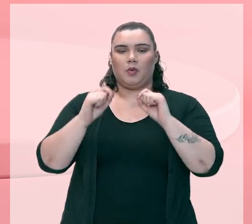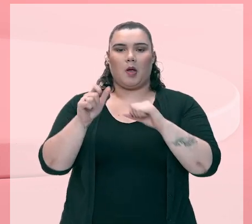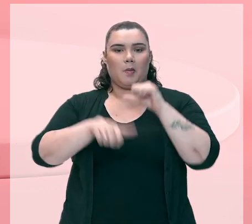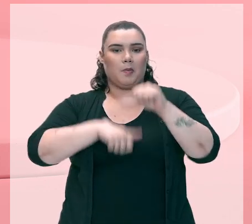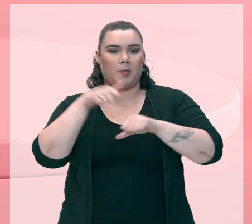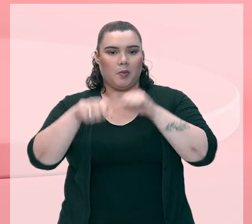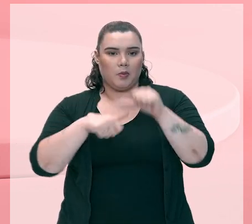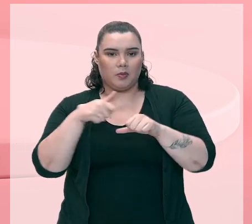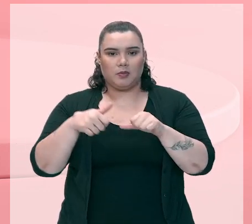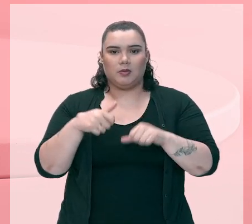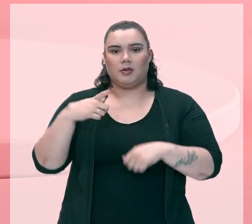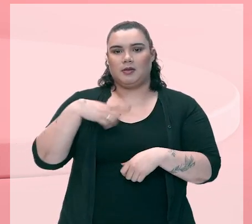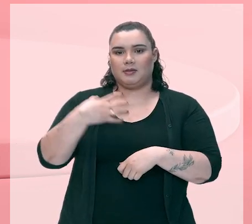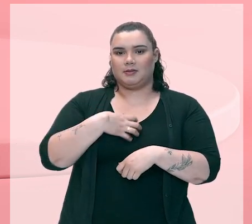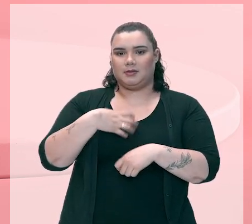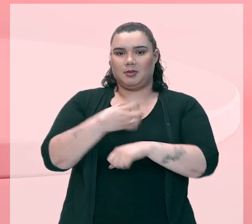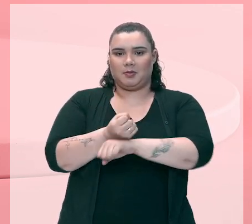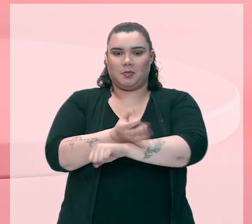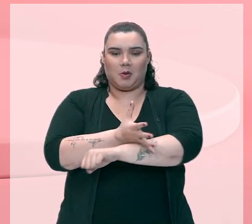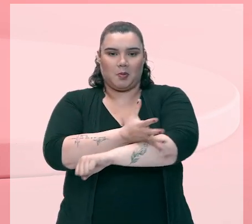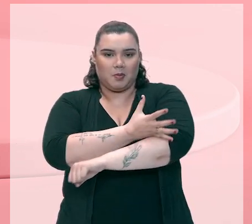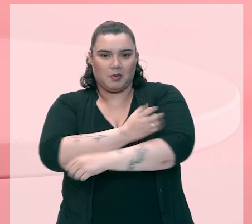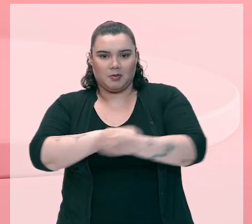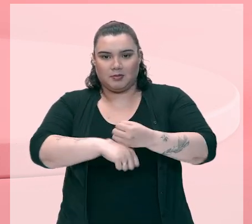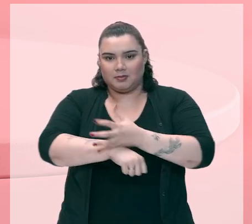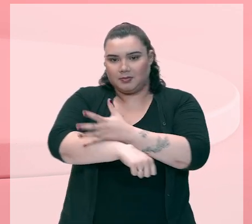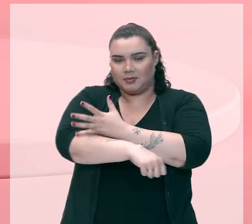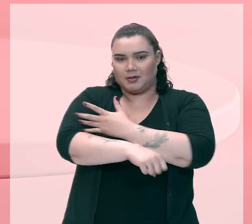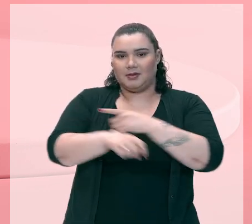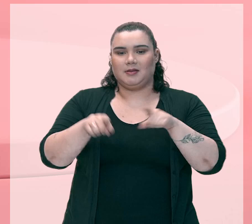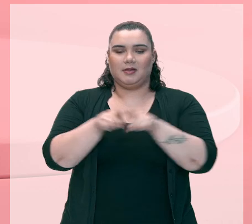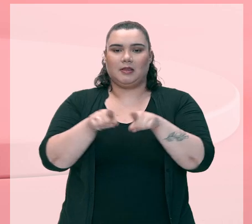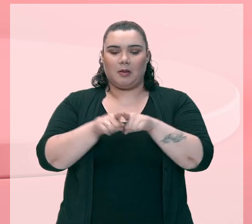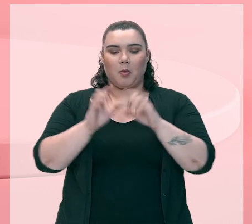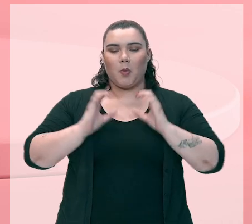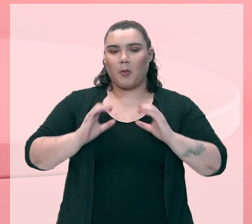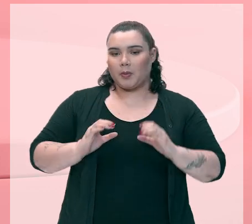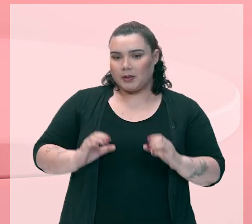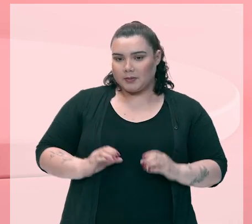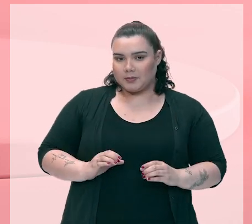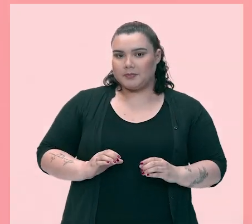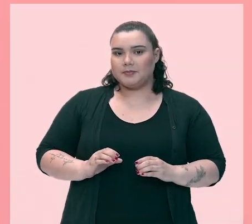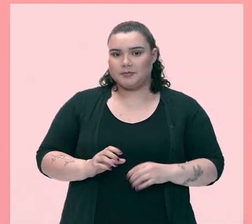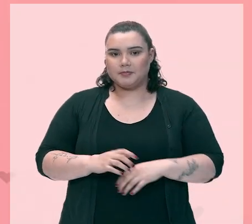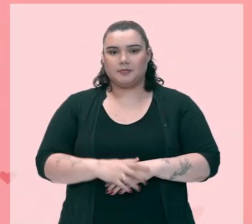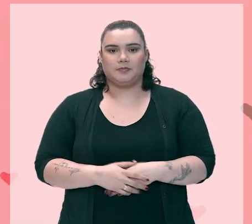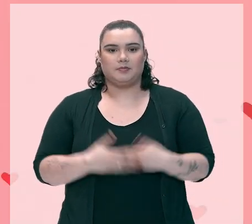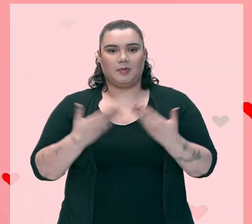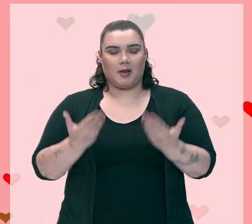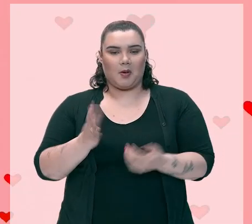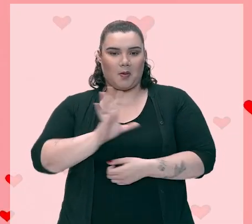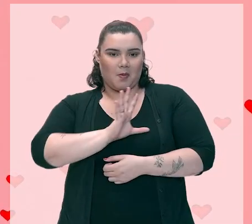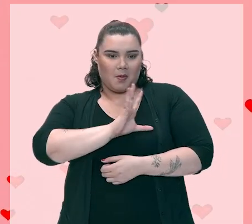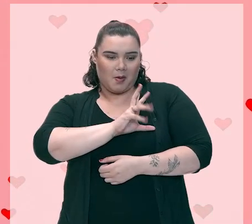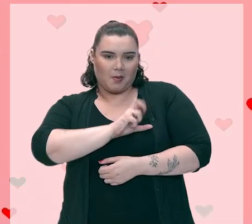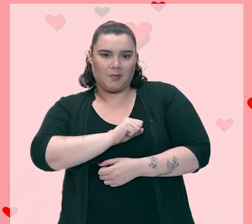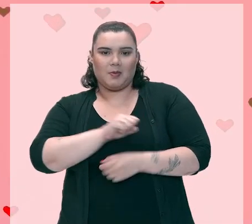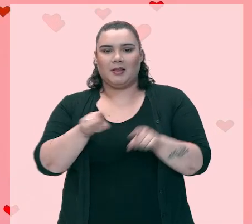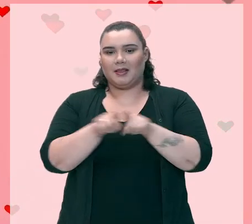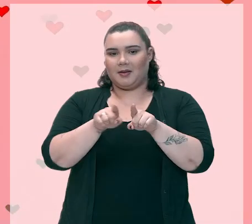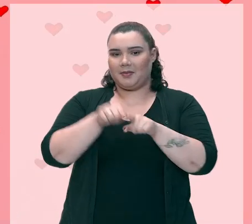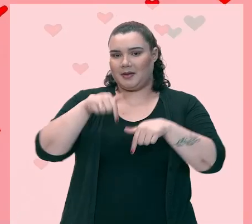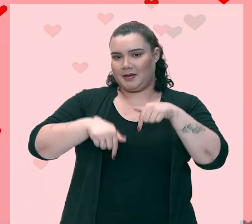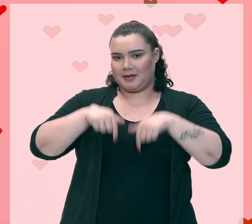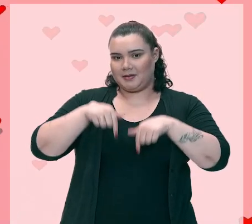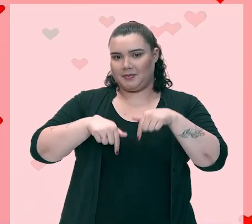interferem, alteram nas nossas emoções e também nos nossos comportamentos. Então, o amor